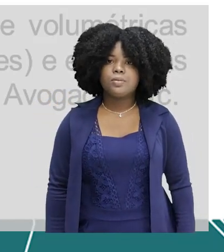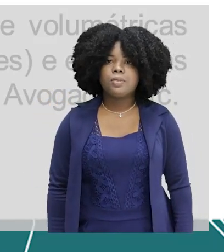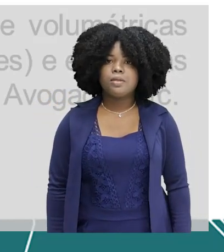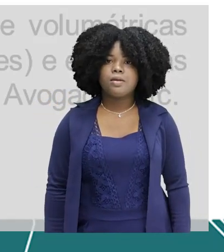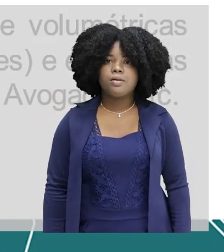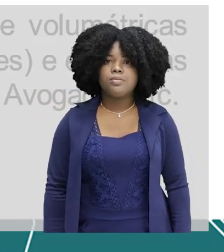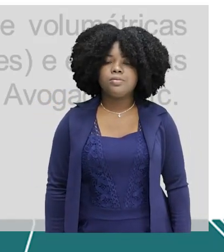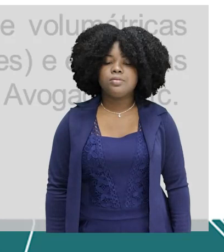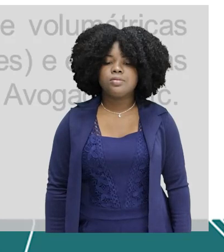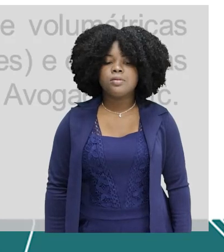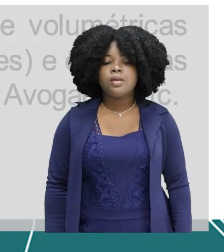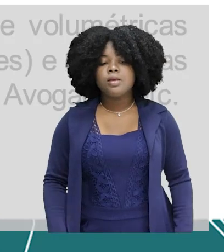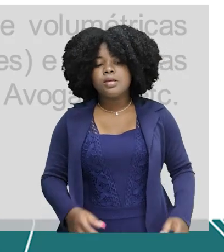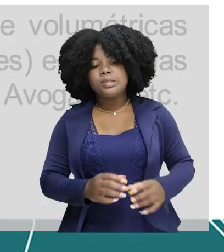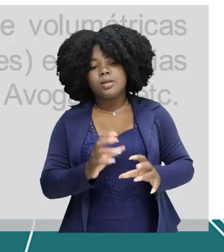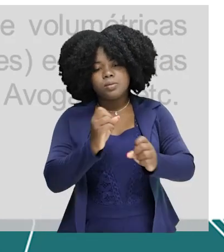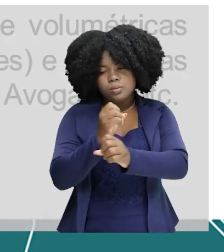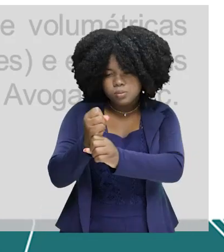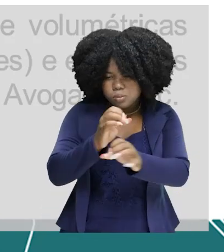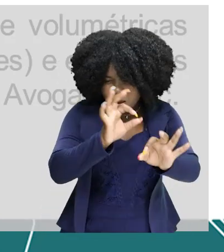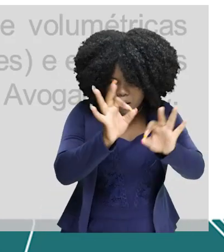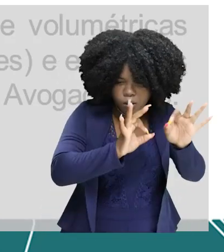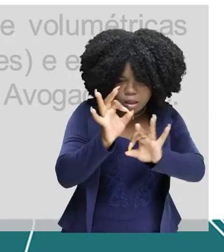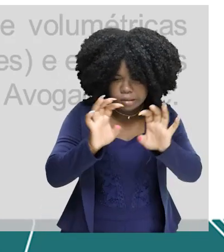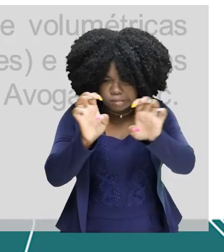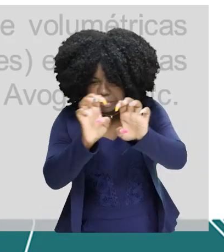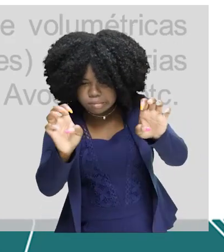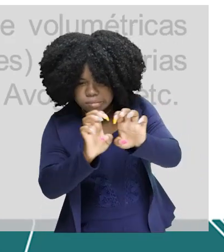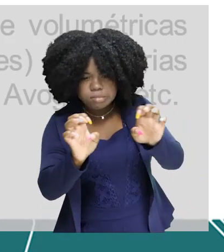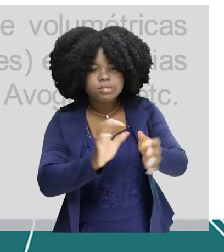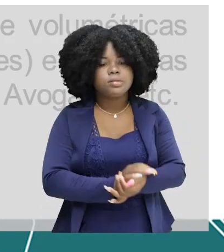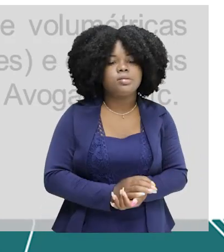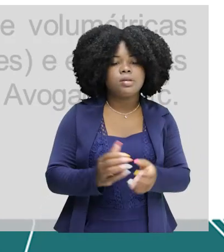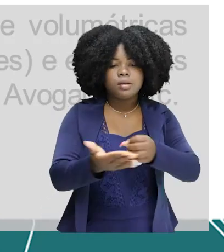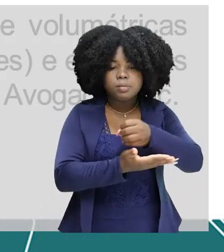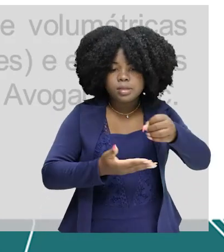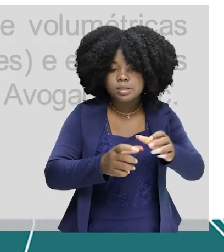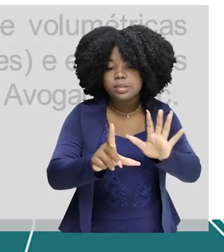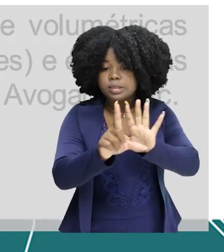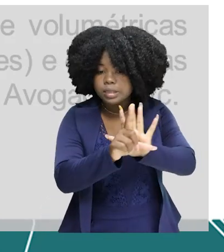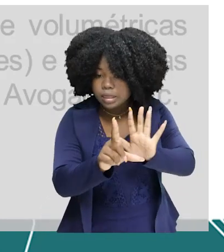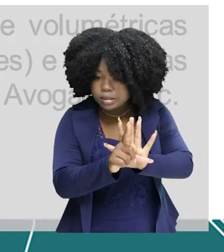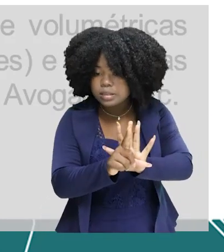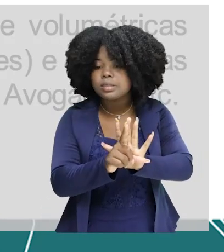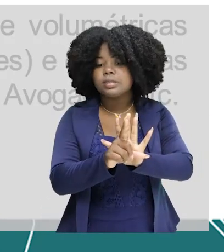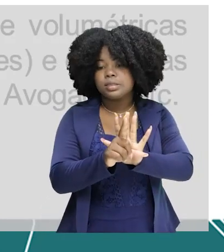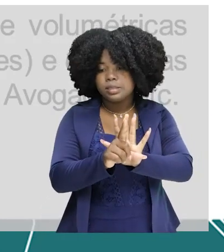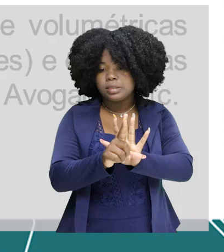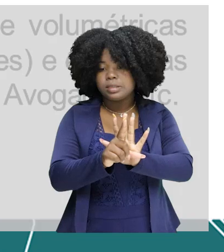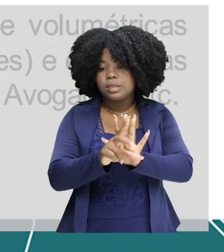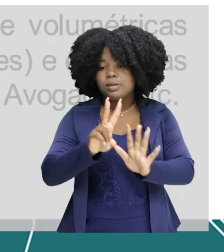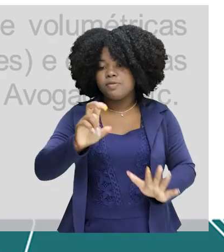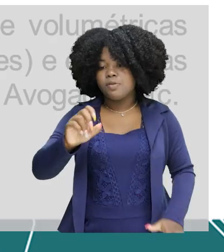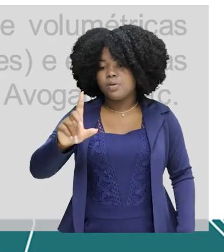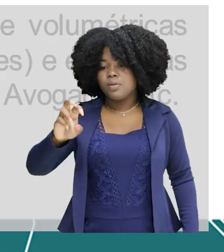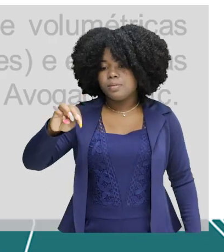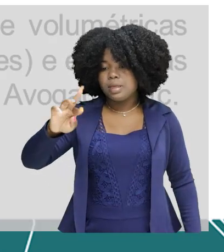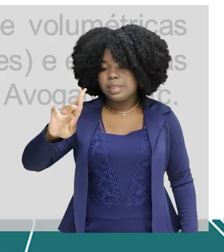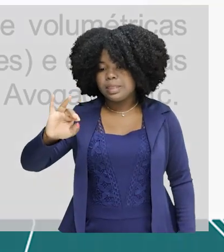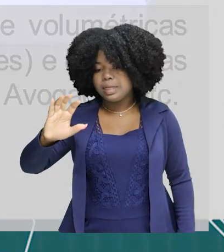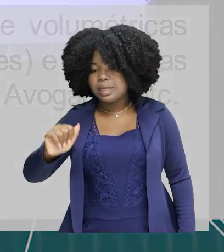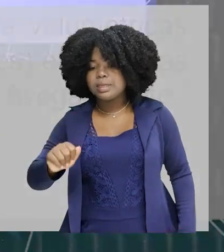estequiometria. O cálculo estequiométrico é baseado nas leis ponderais e nas leis